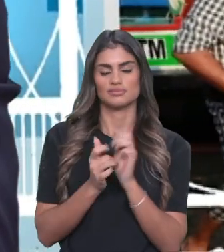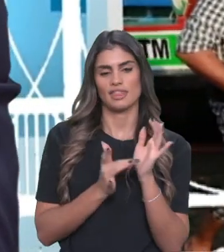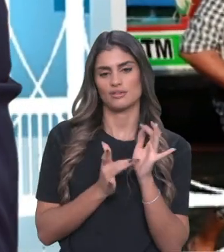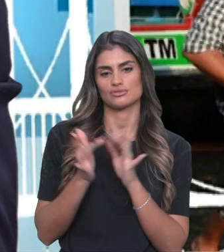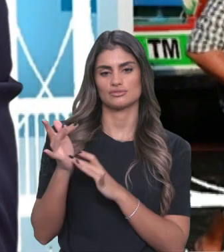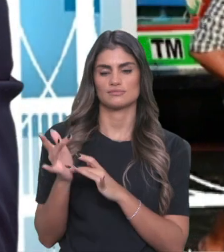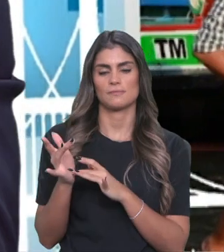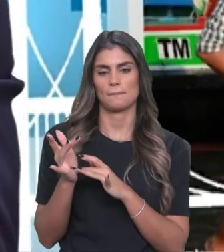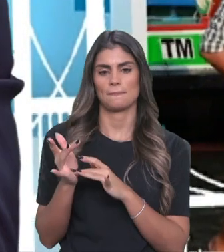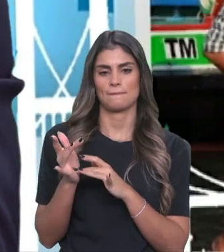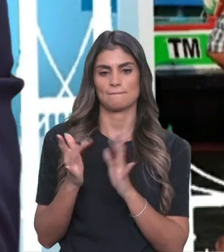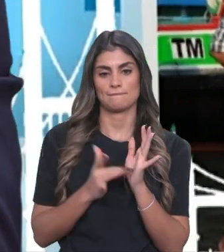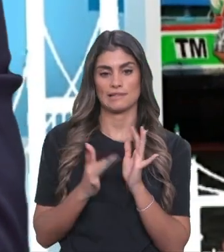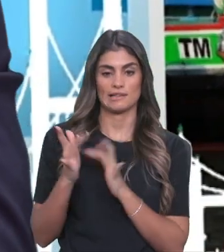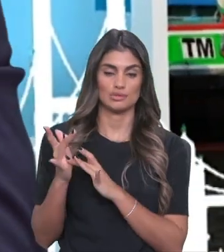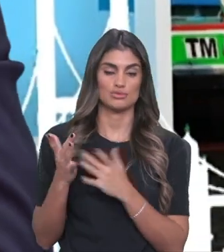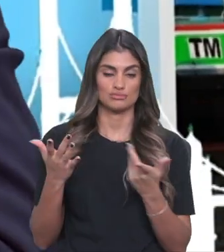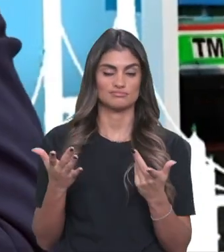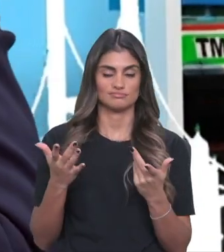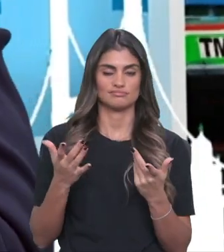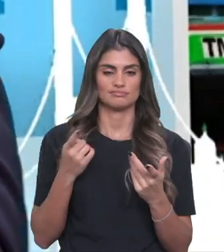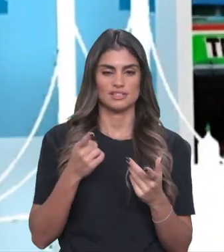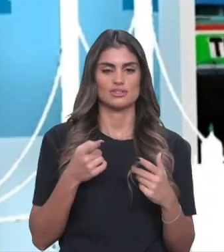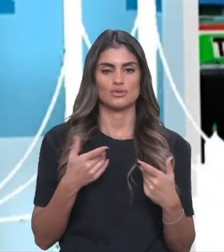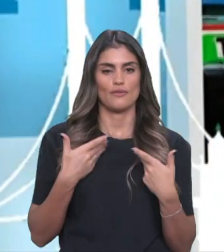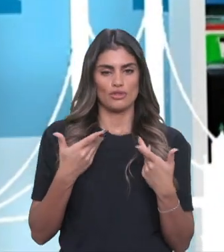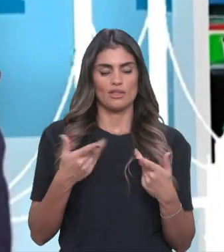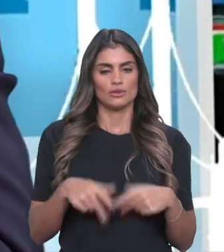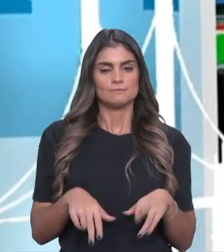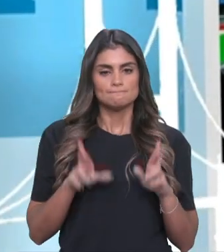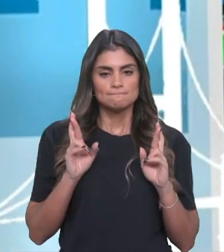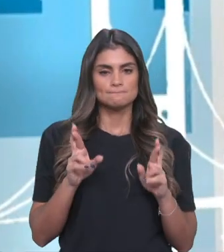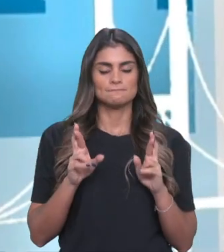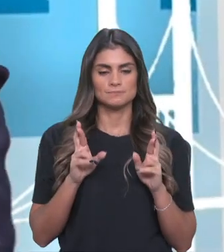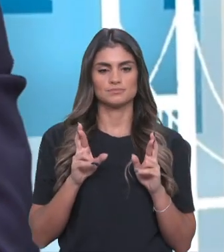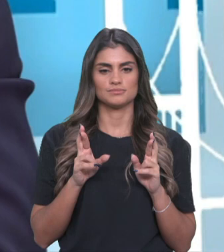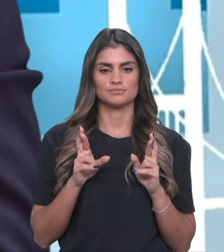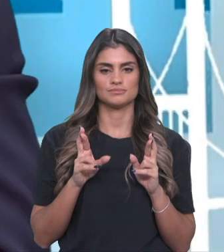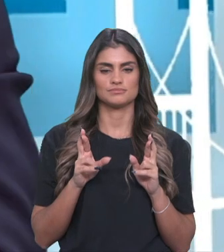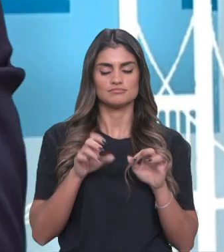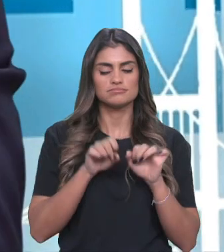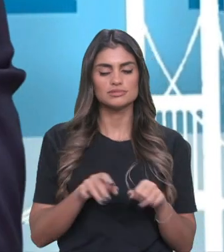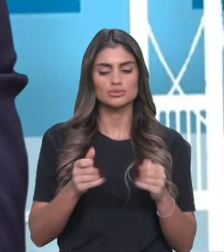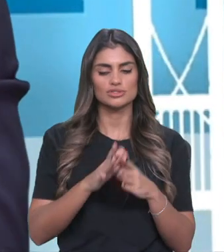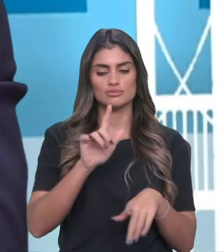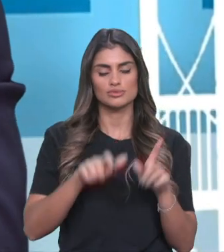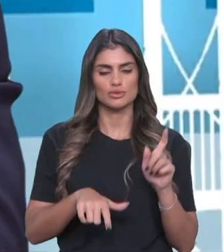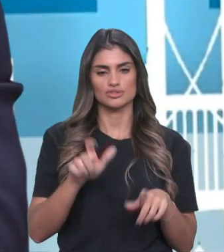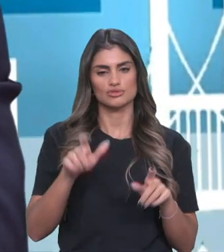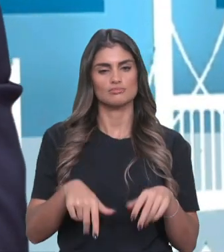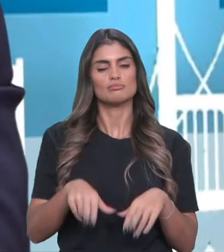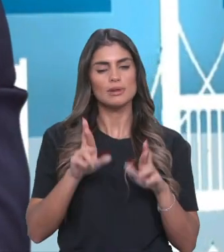assente em Cristo, e este desejo missionário de o levar a todos, e esperamos também que